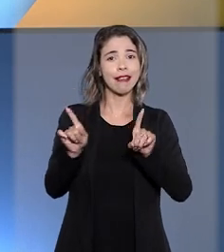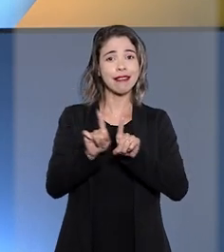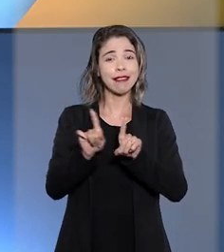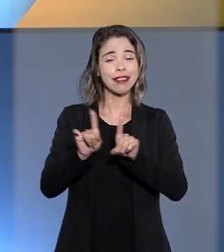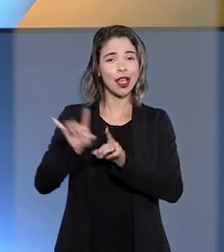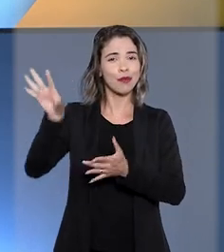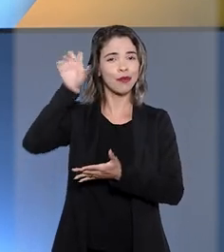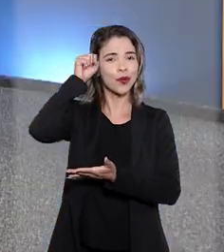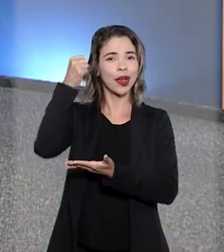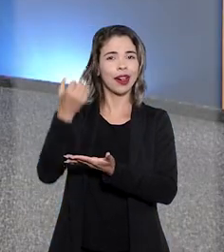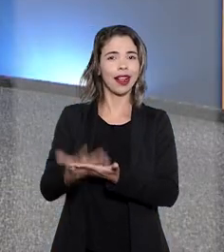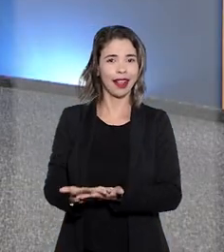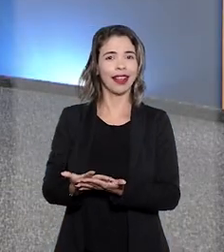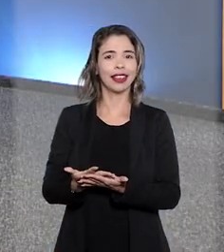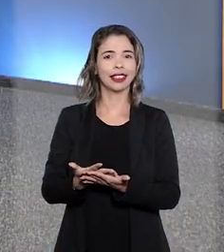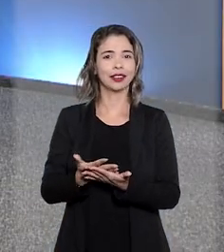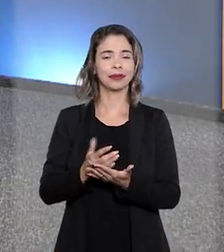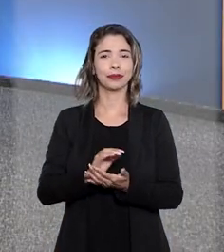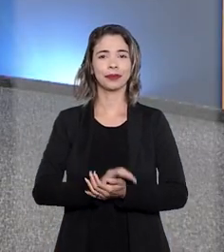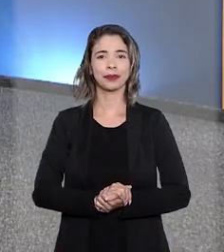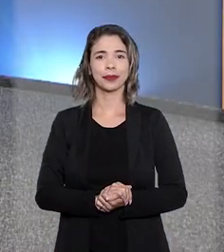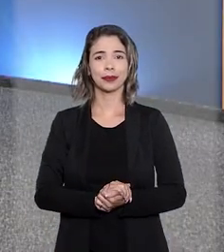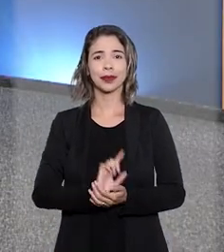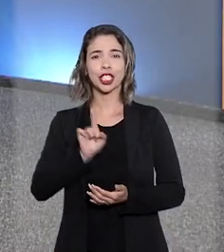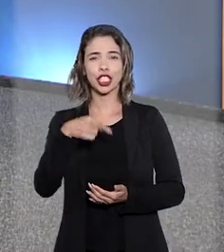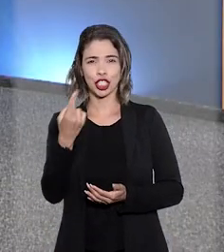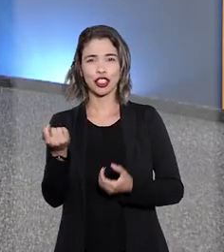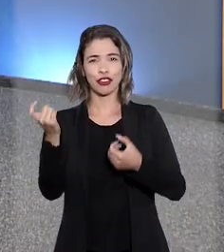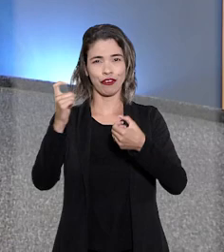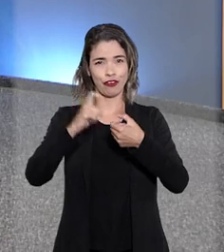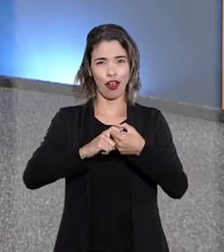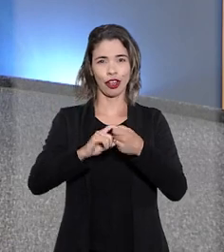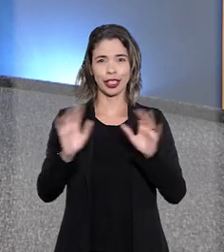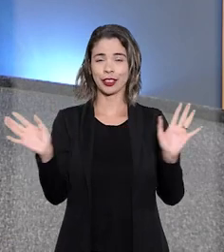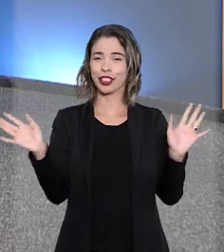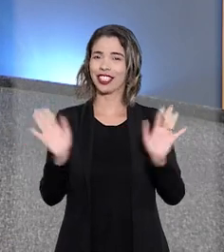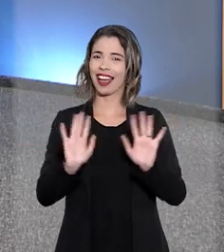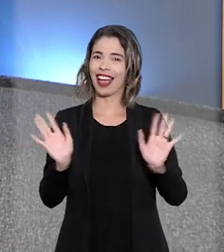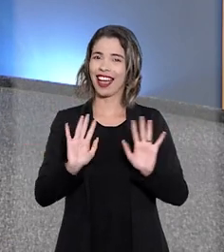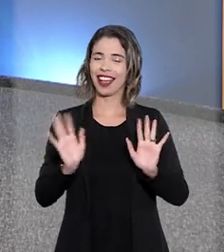de podcast. A gente volta semana que vem. Tchau, tchau!